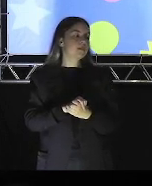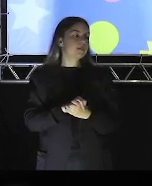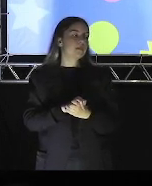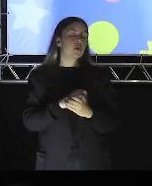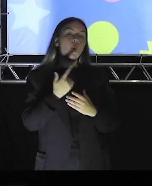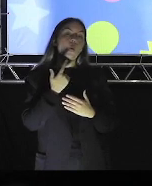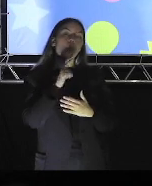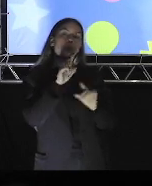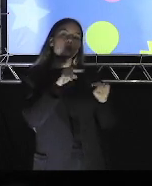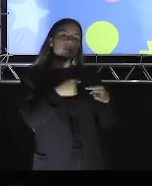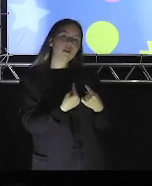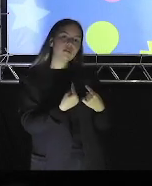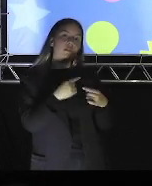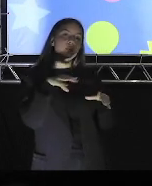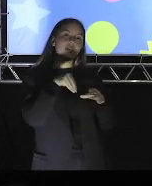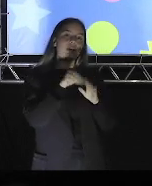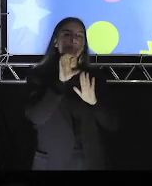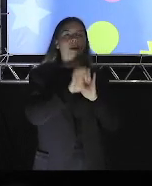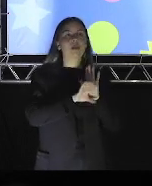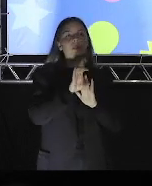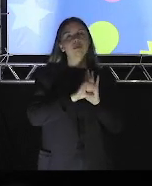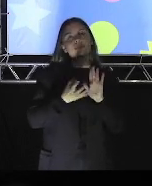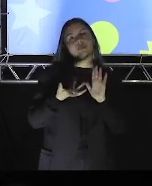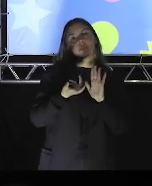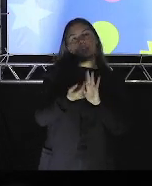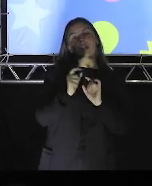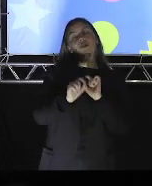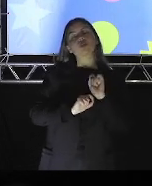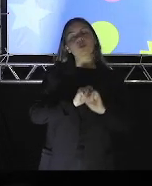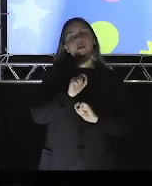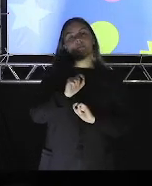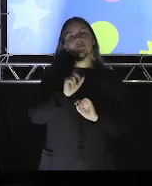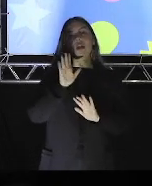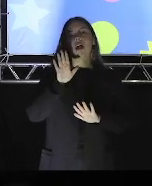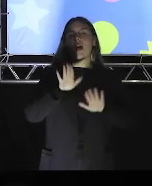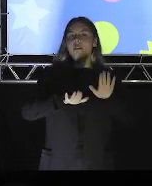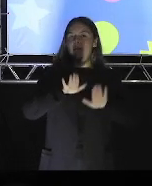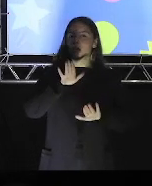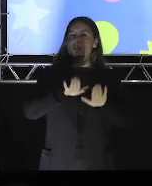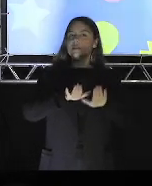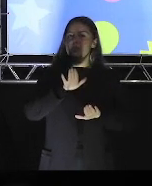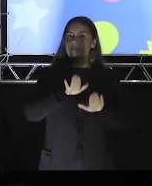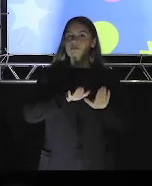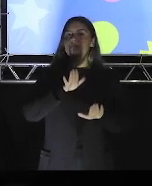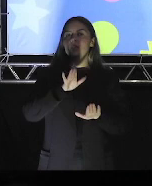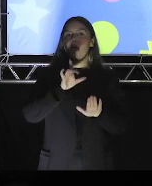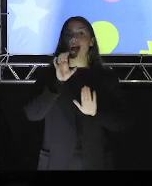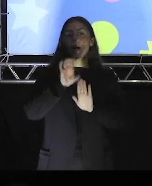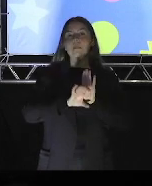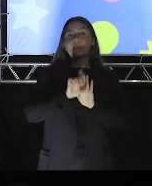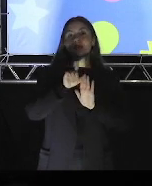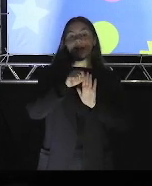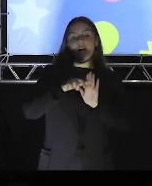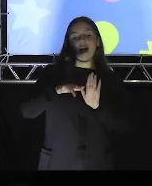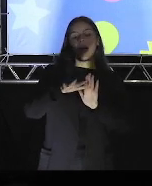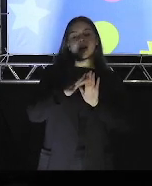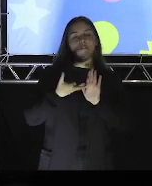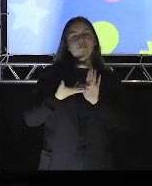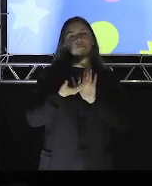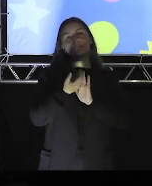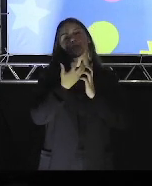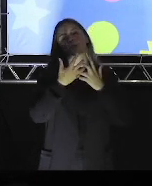Outro grande desafio dentro de um capítulo de agilidade é, muitas vezes, o capítulo é uma área funcional,